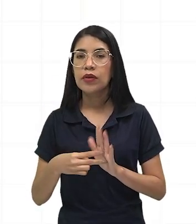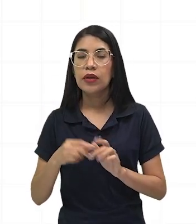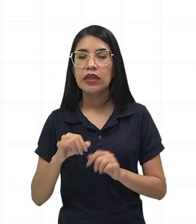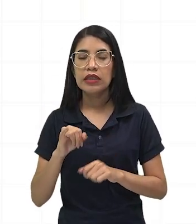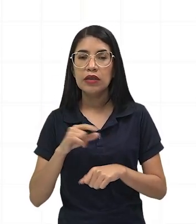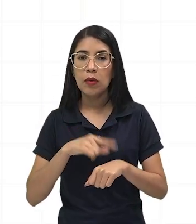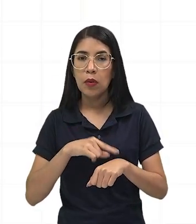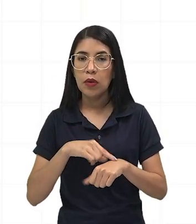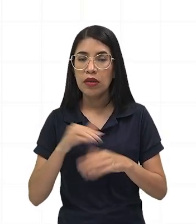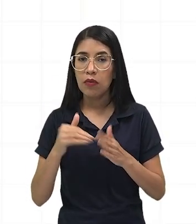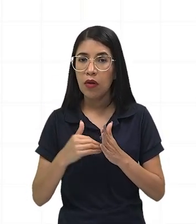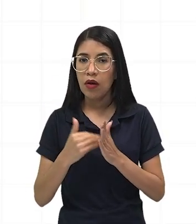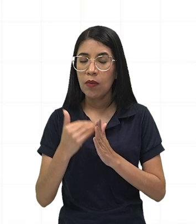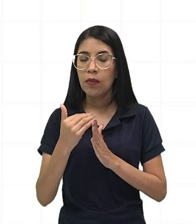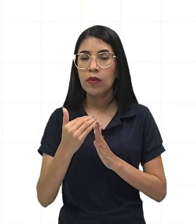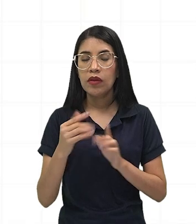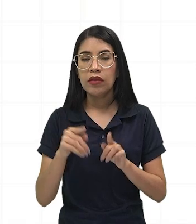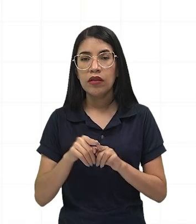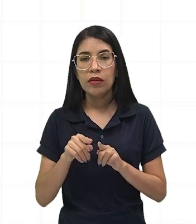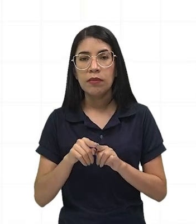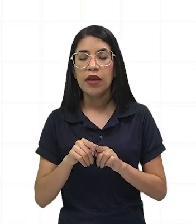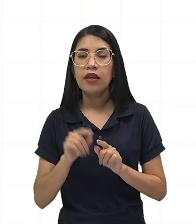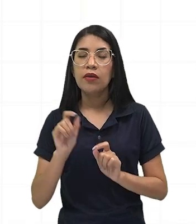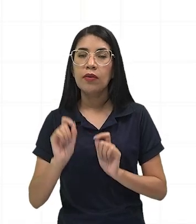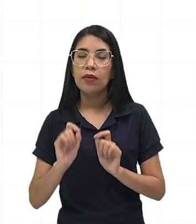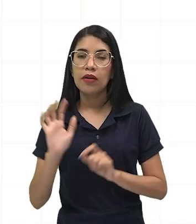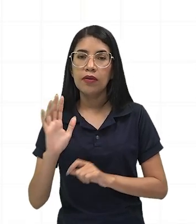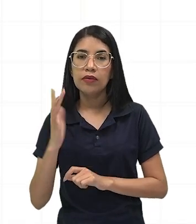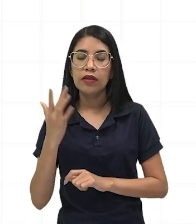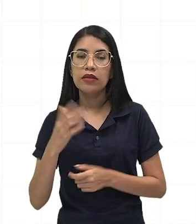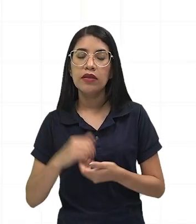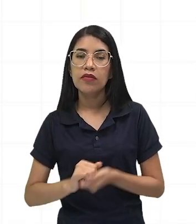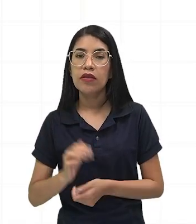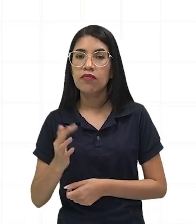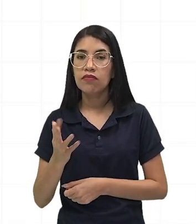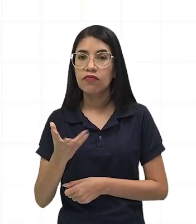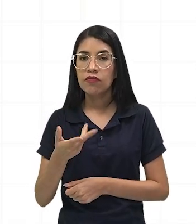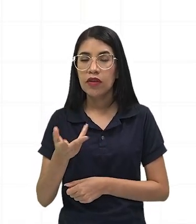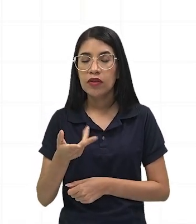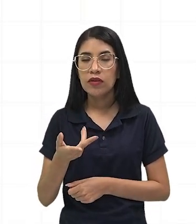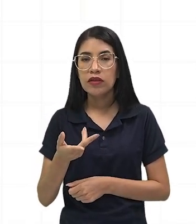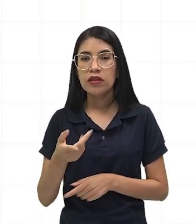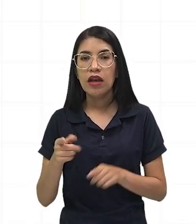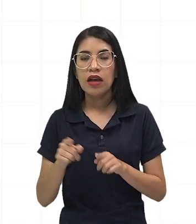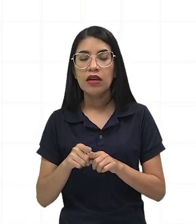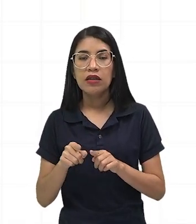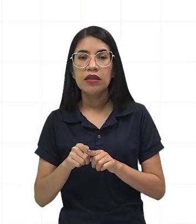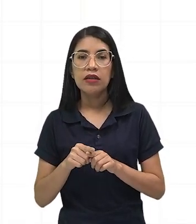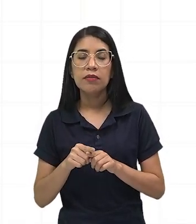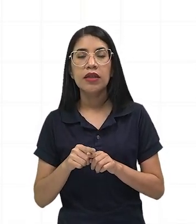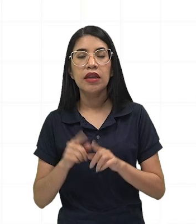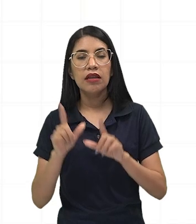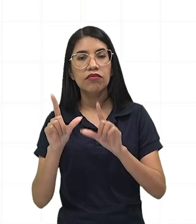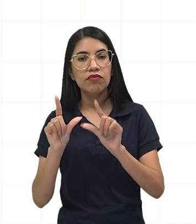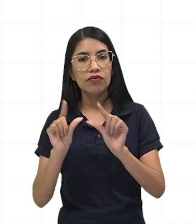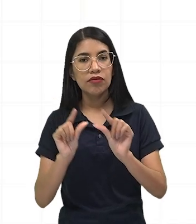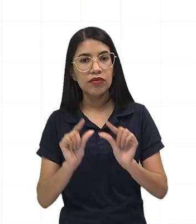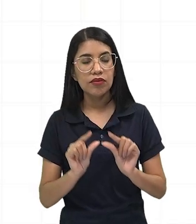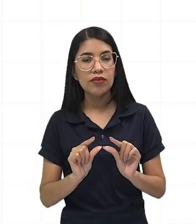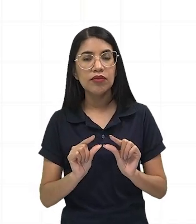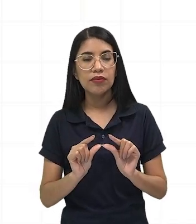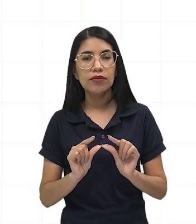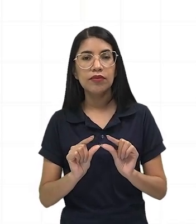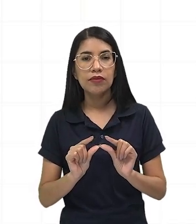aumentou, você, então eu vou, significa que a minha velocidade ela caiu